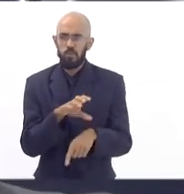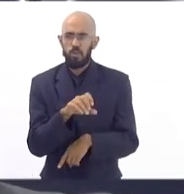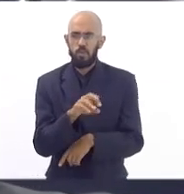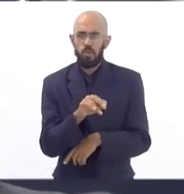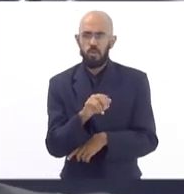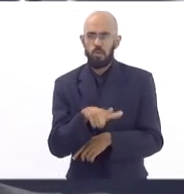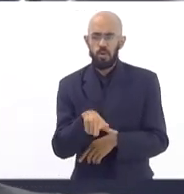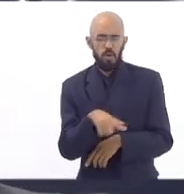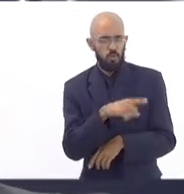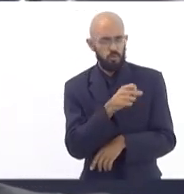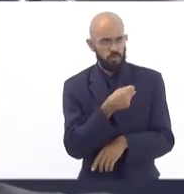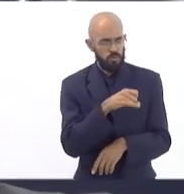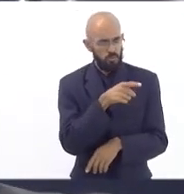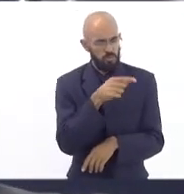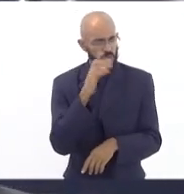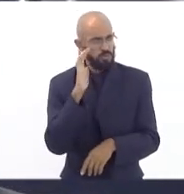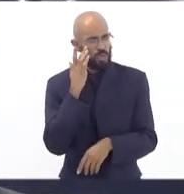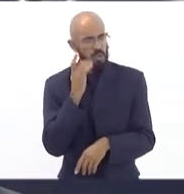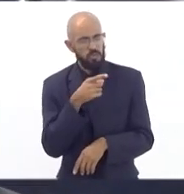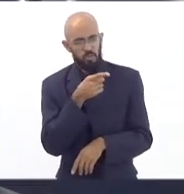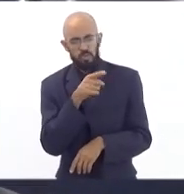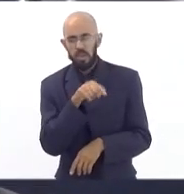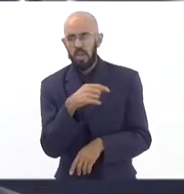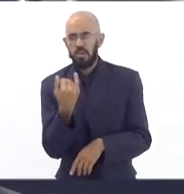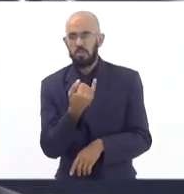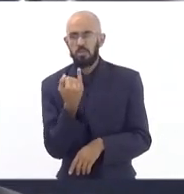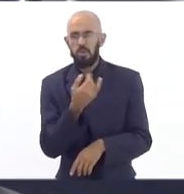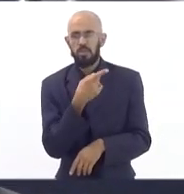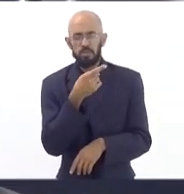é consideram satisfatórias